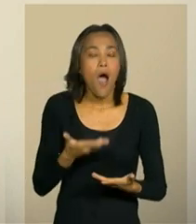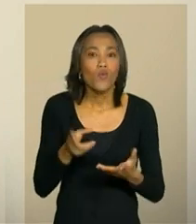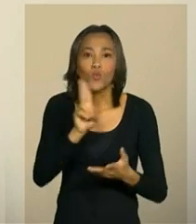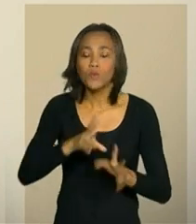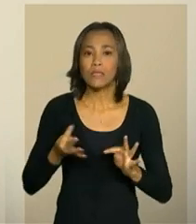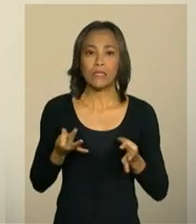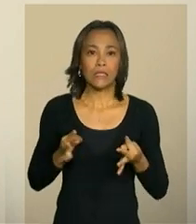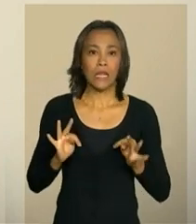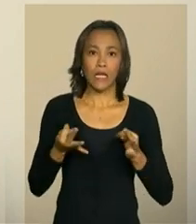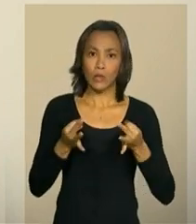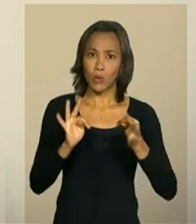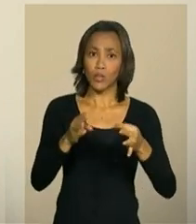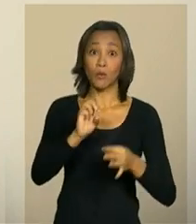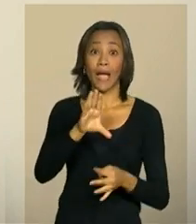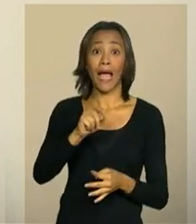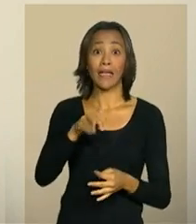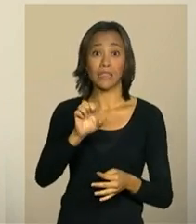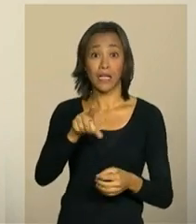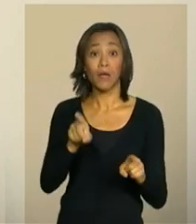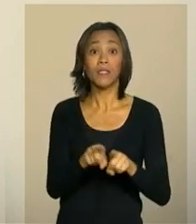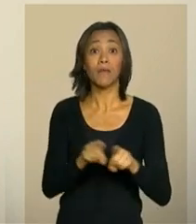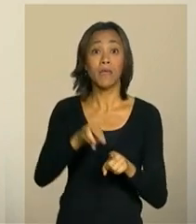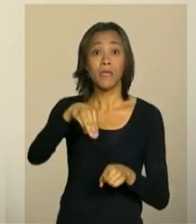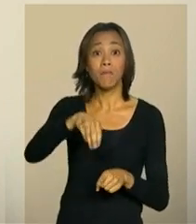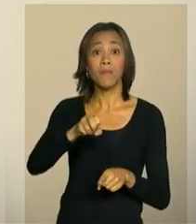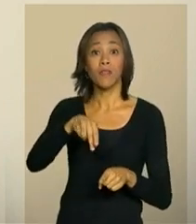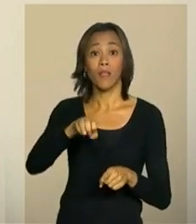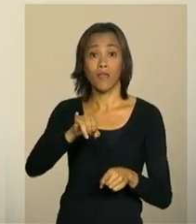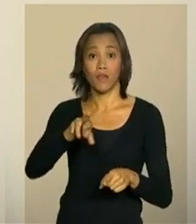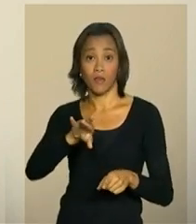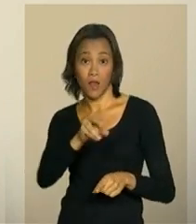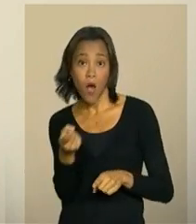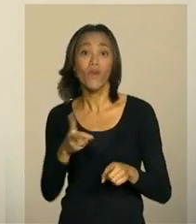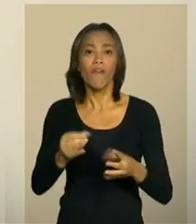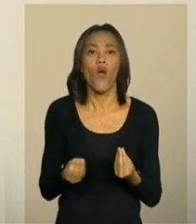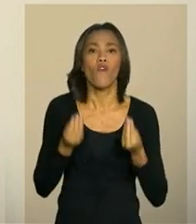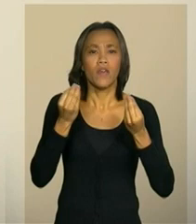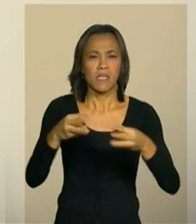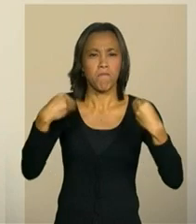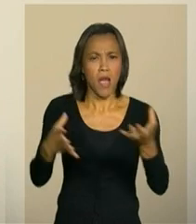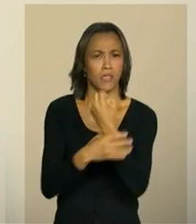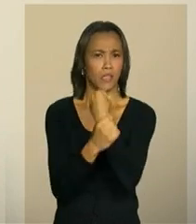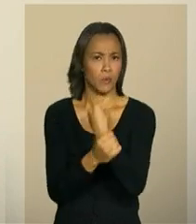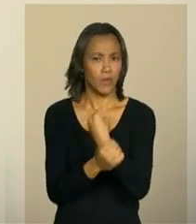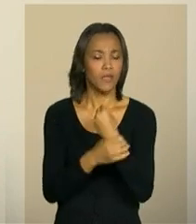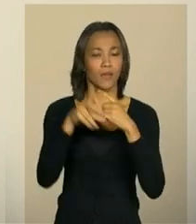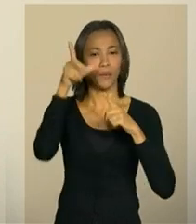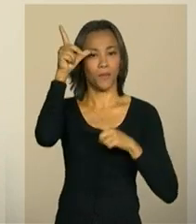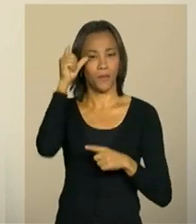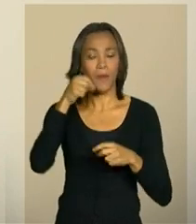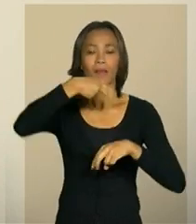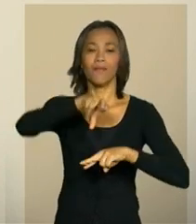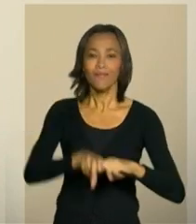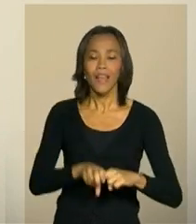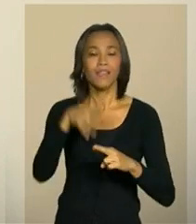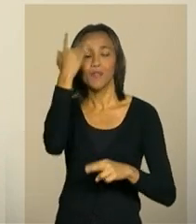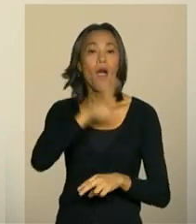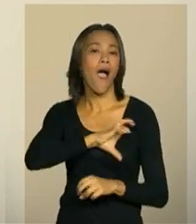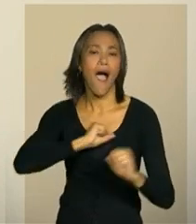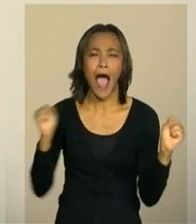modernidade do Castelão e do Mineirão que vão oferecer mais segurança e conforto aos